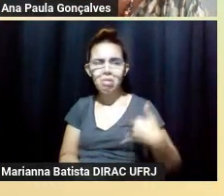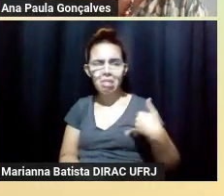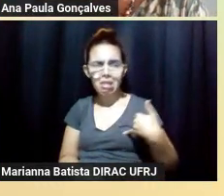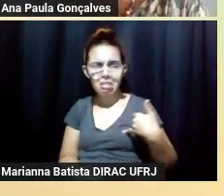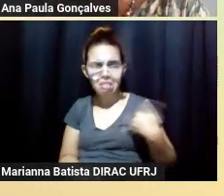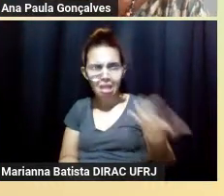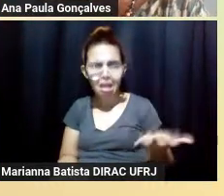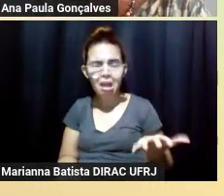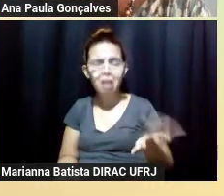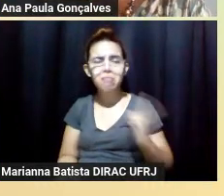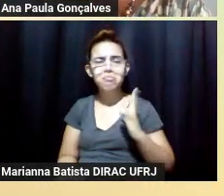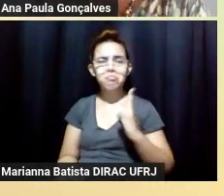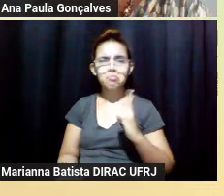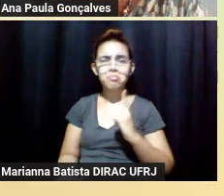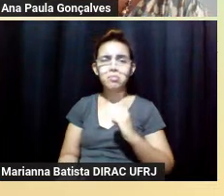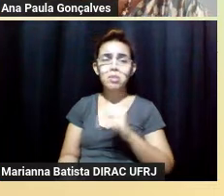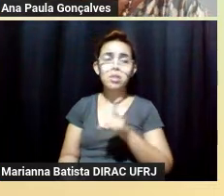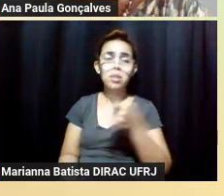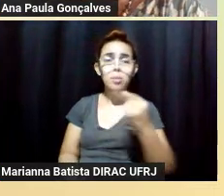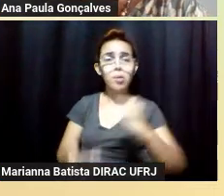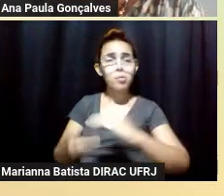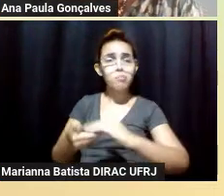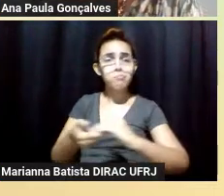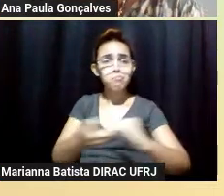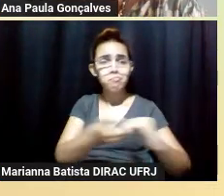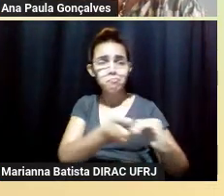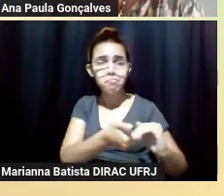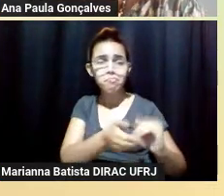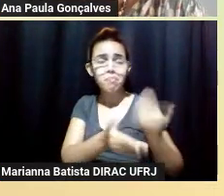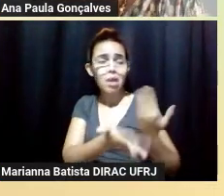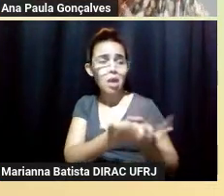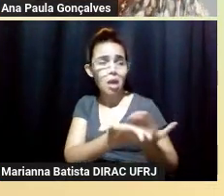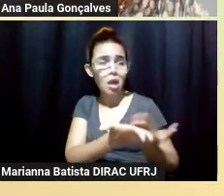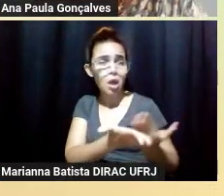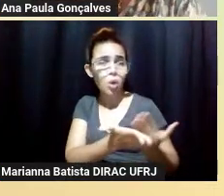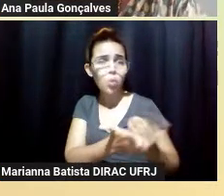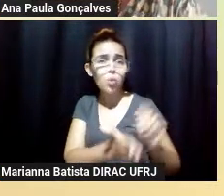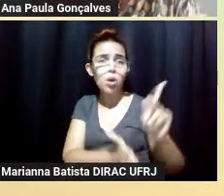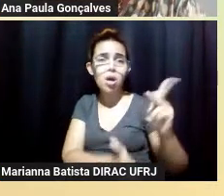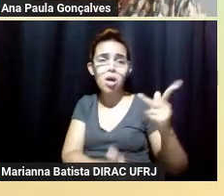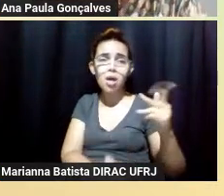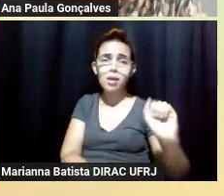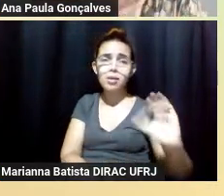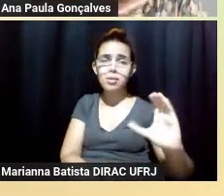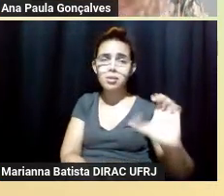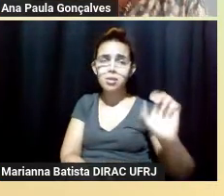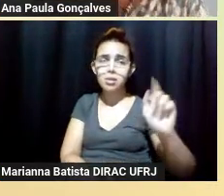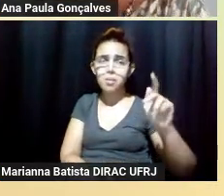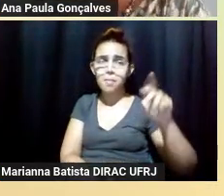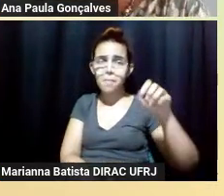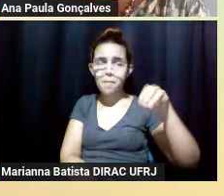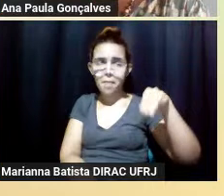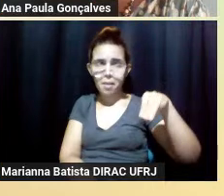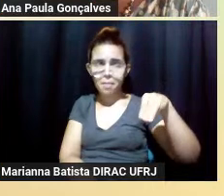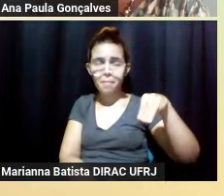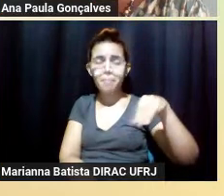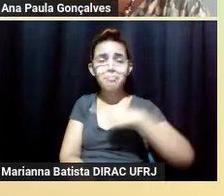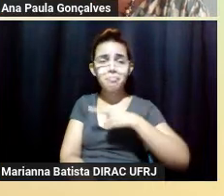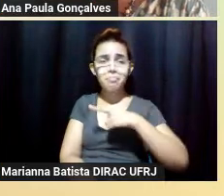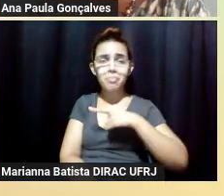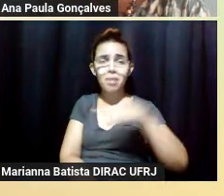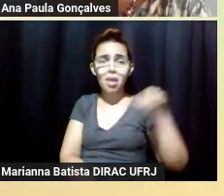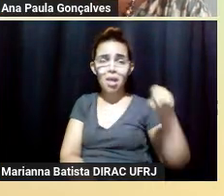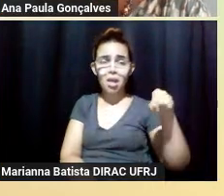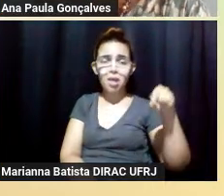no HCTE. E eu achei aquilo incrível, porque era um curso que não tinha só pessoas de matemática, embora esse Cleide seja formado em